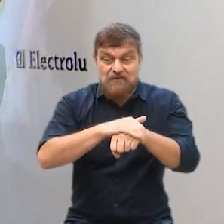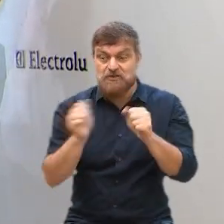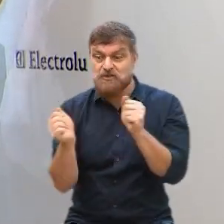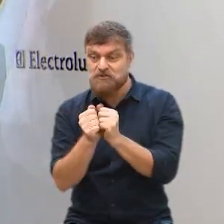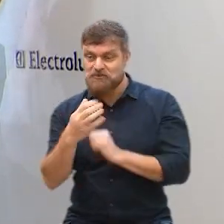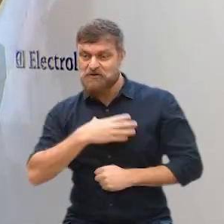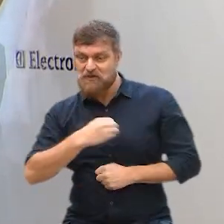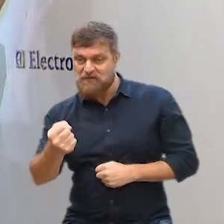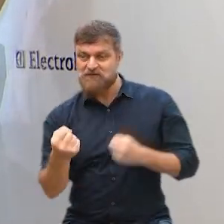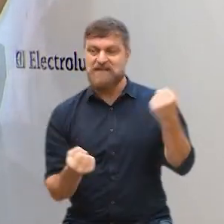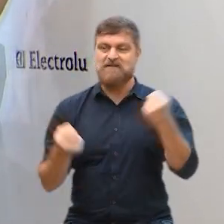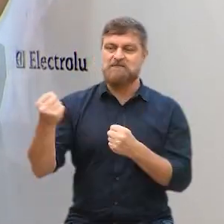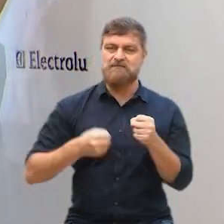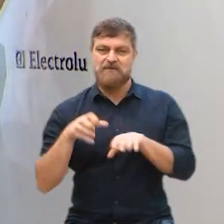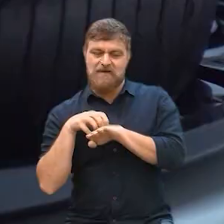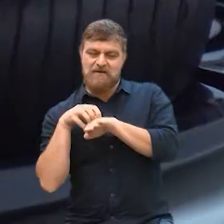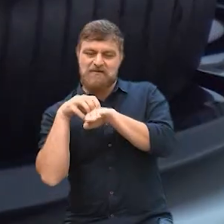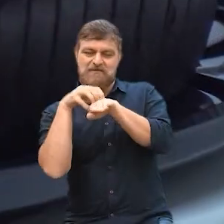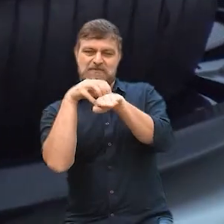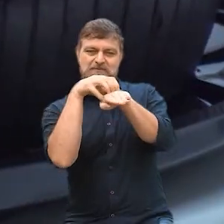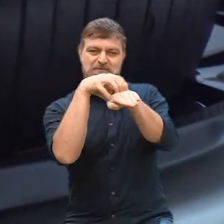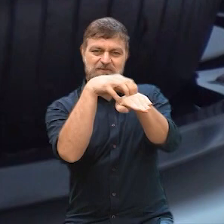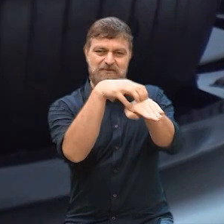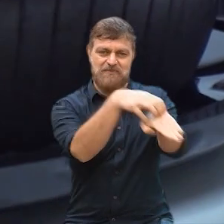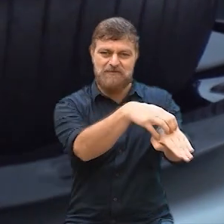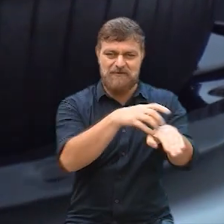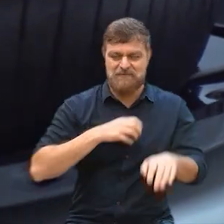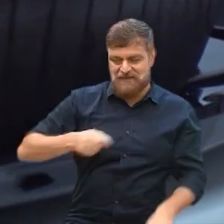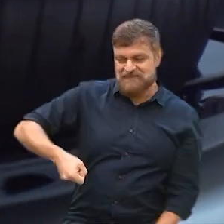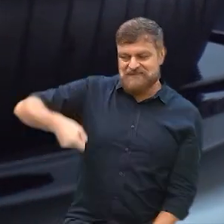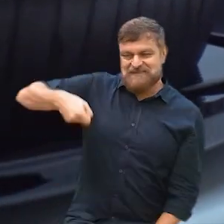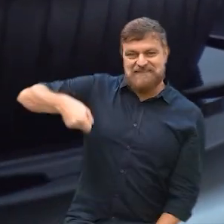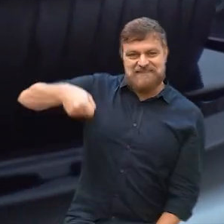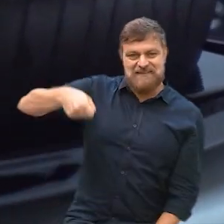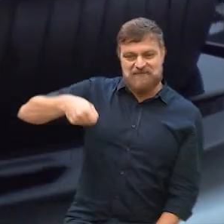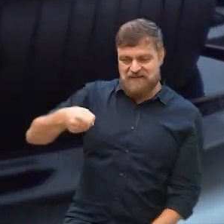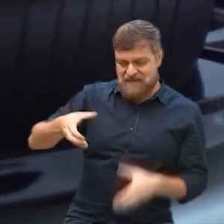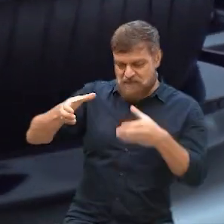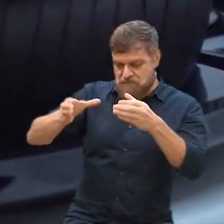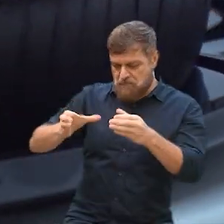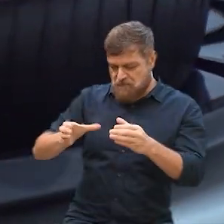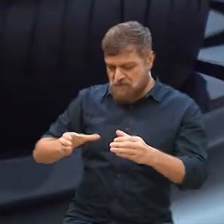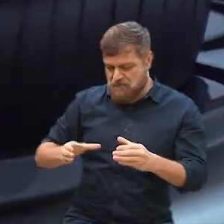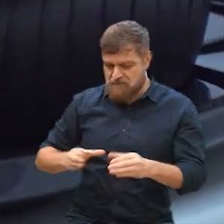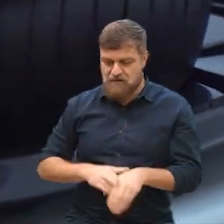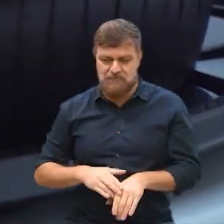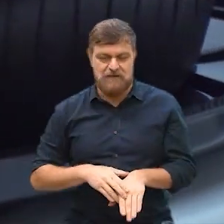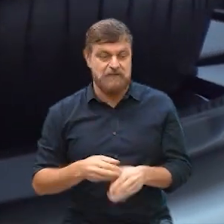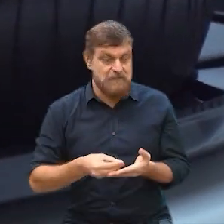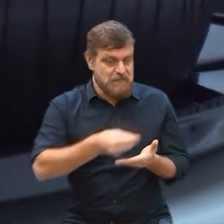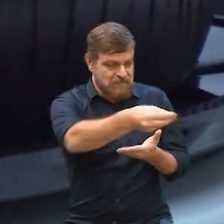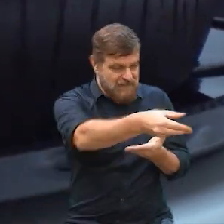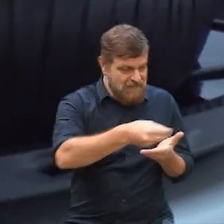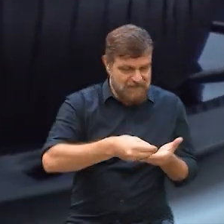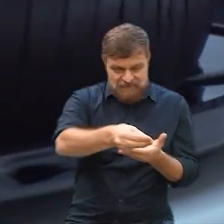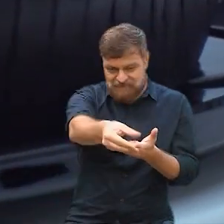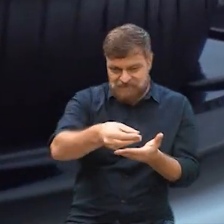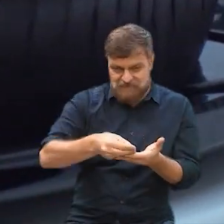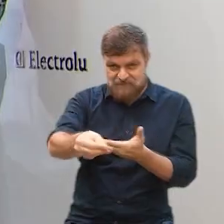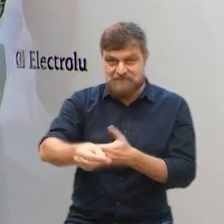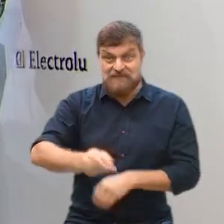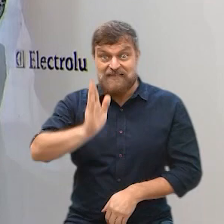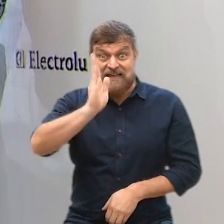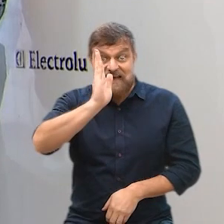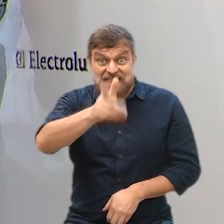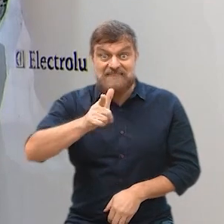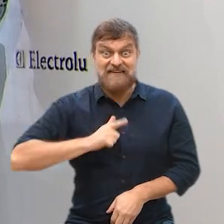crianças. Colocava as crianças dentro do carro, dormindo. Eu pegava minha sacolinha com os bolos e ia entregar, sabe? Fazia Já tinha pego